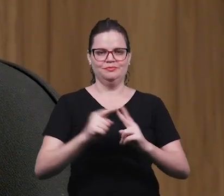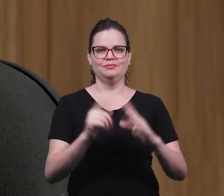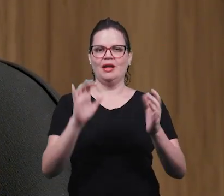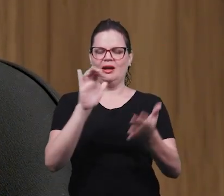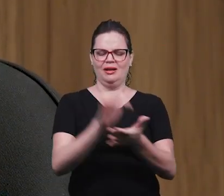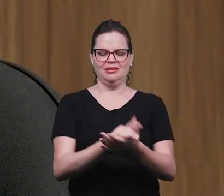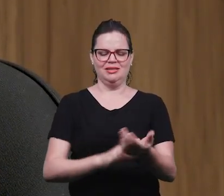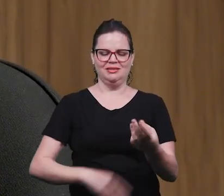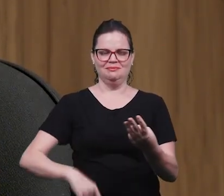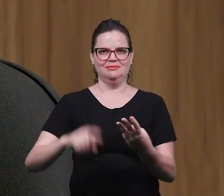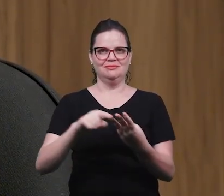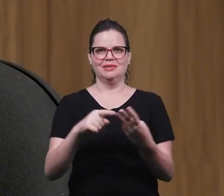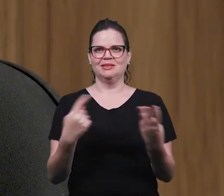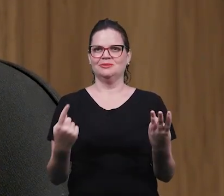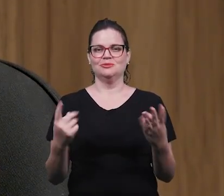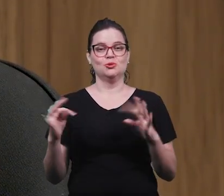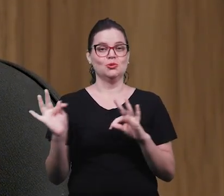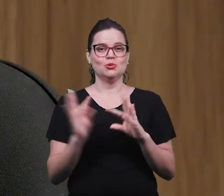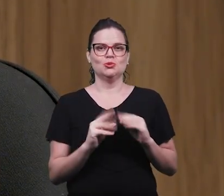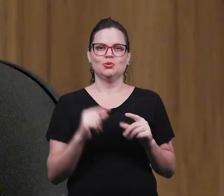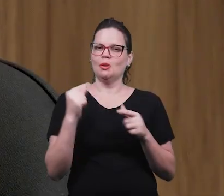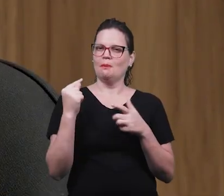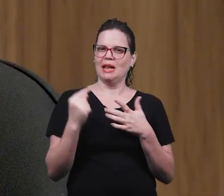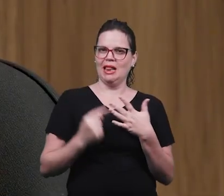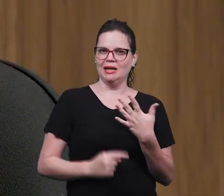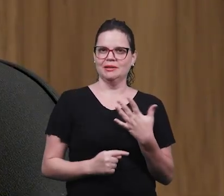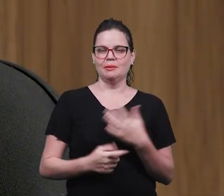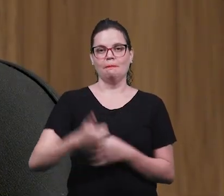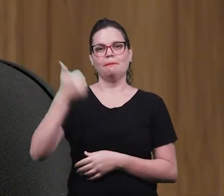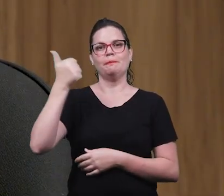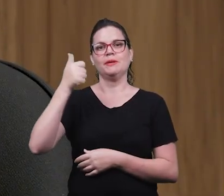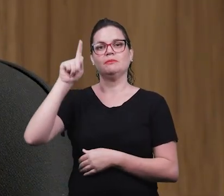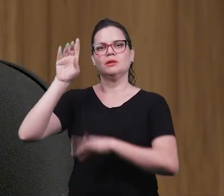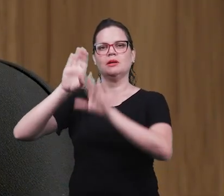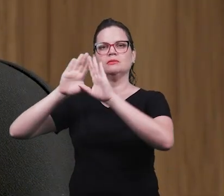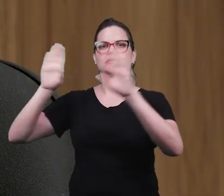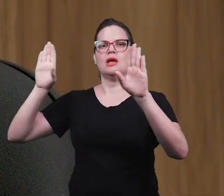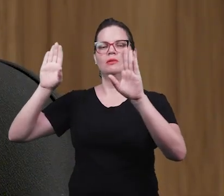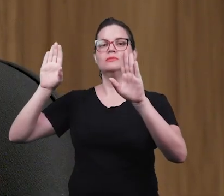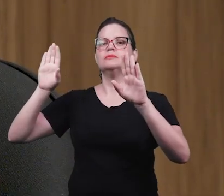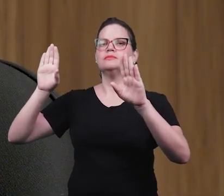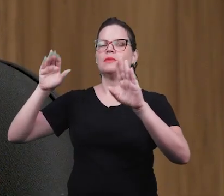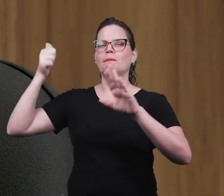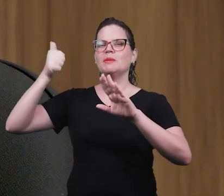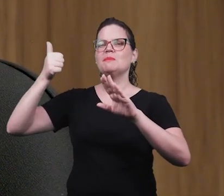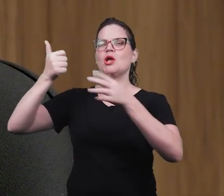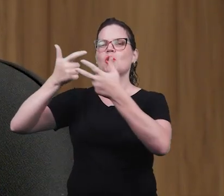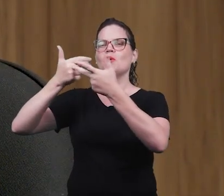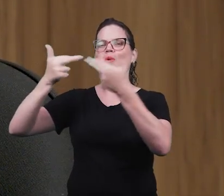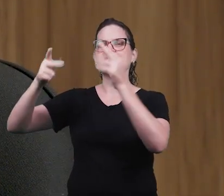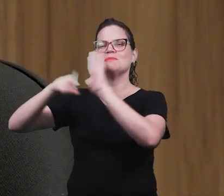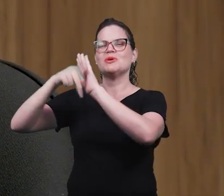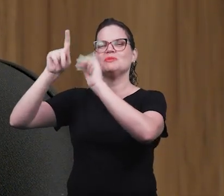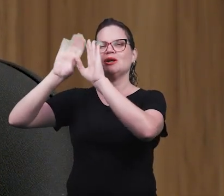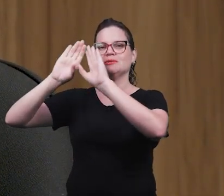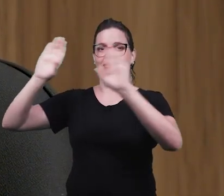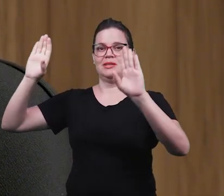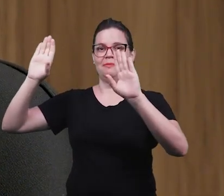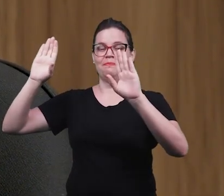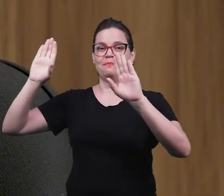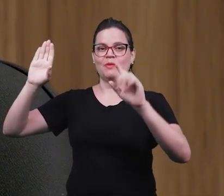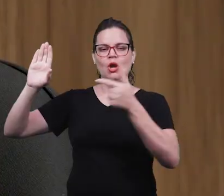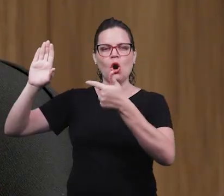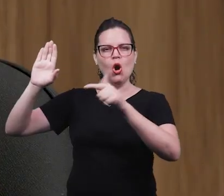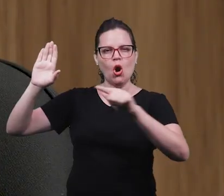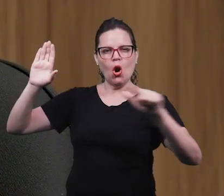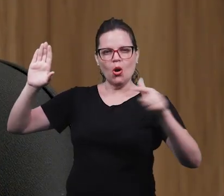O casamento, né? Então, primeiro o reino dos céus, né? E a sua justiça, e todas